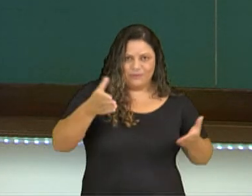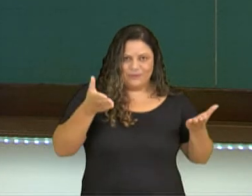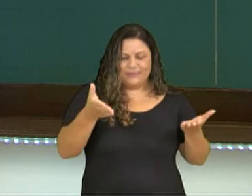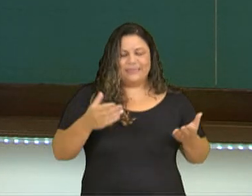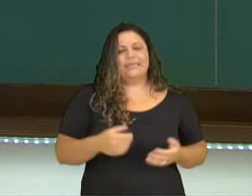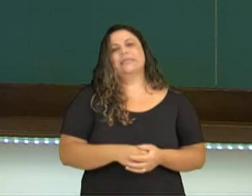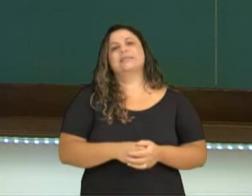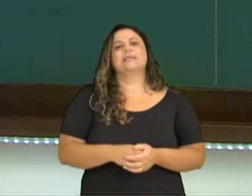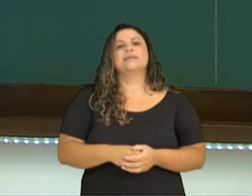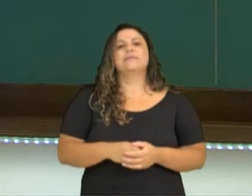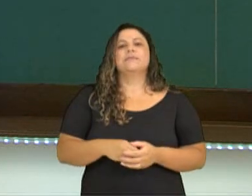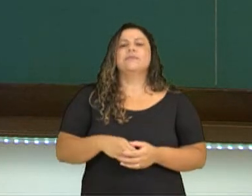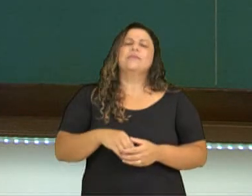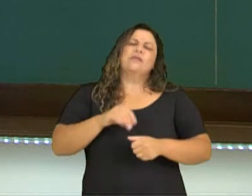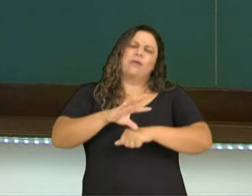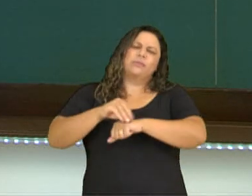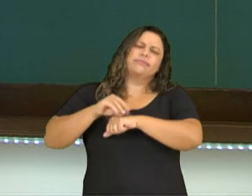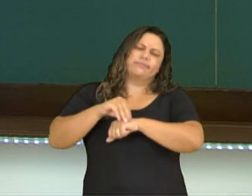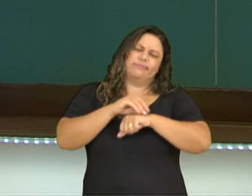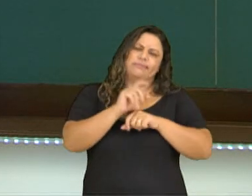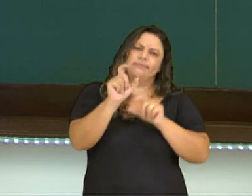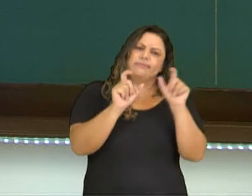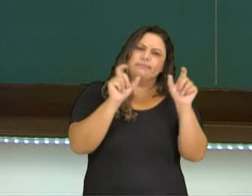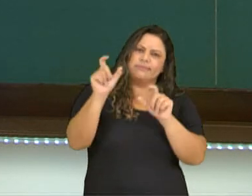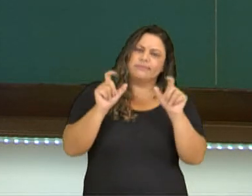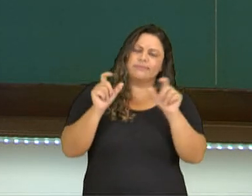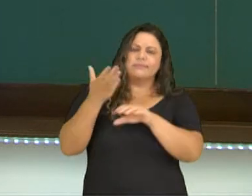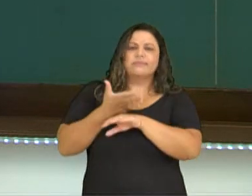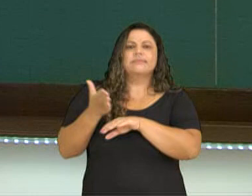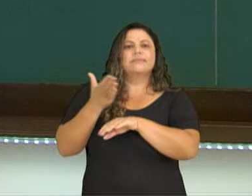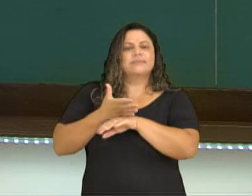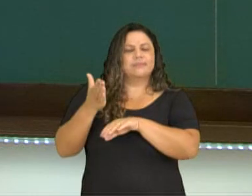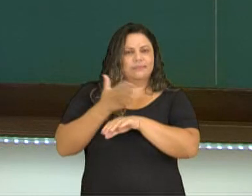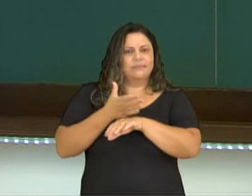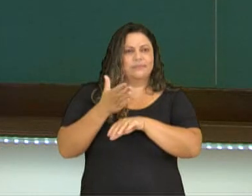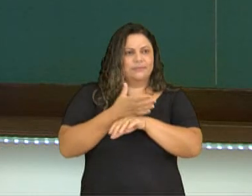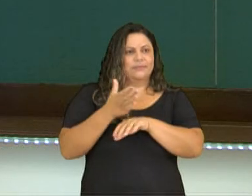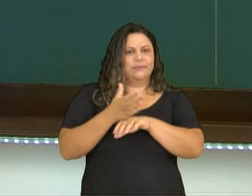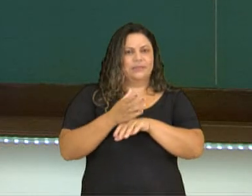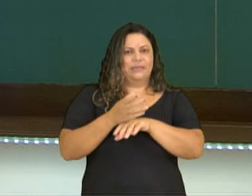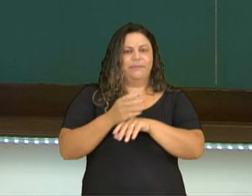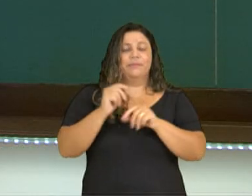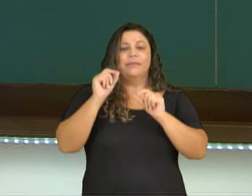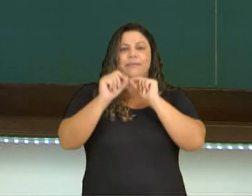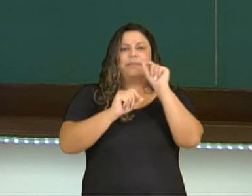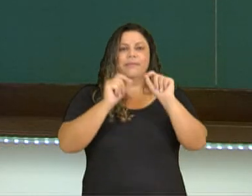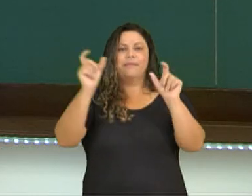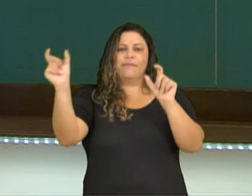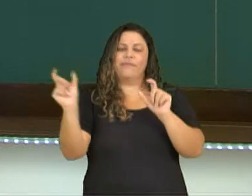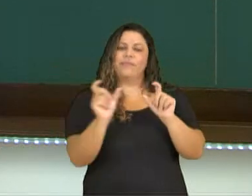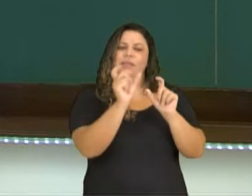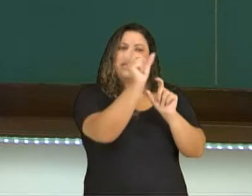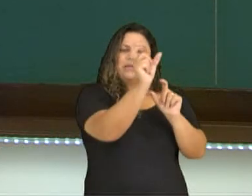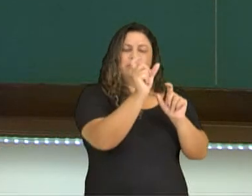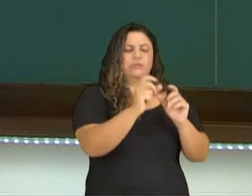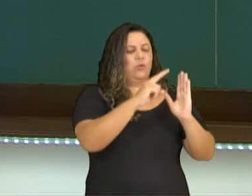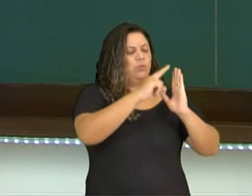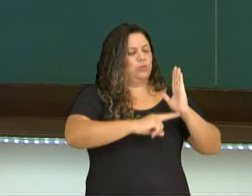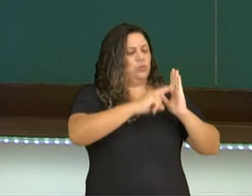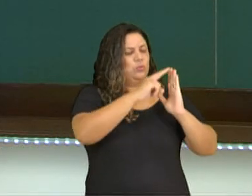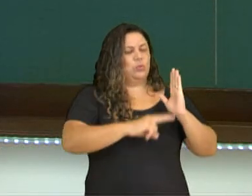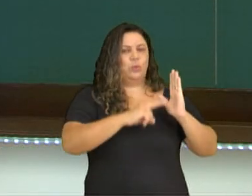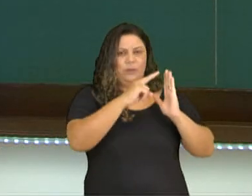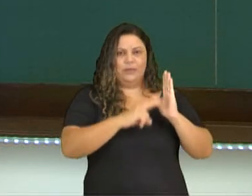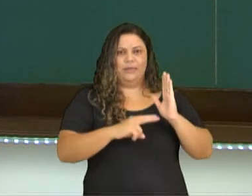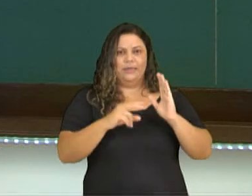algumas, para a gente treinar ali a possibilidade de fazer inferência no texto, né? Quando eu estou lendo uma frase,